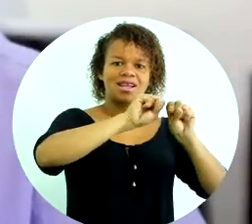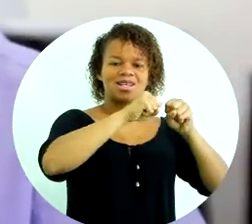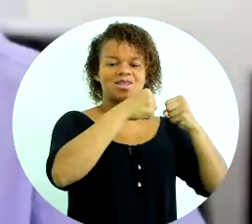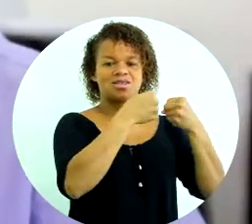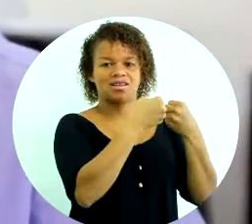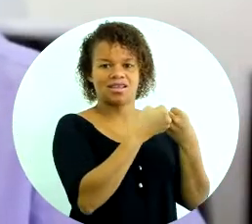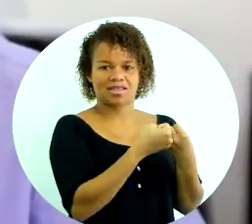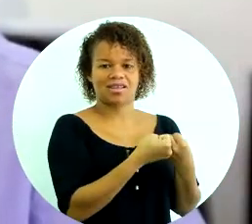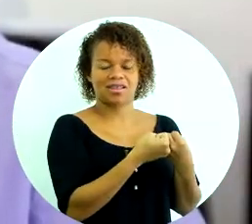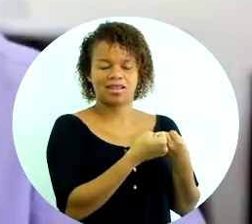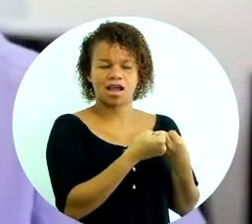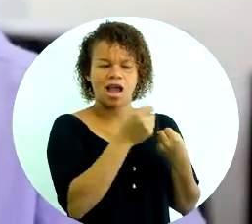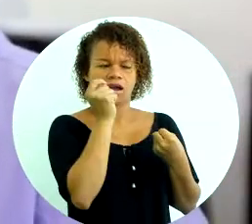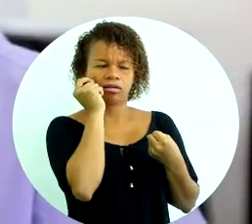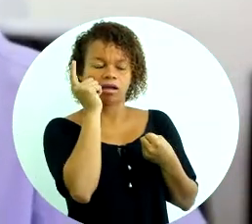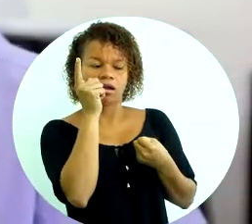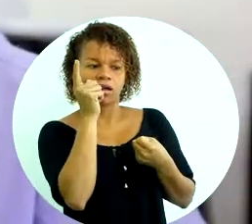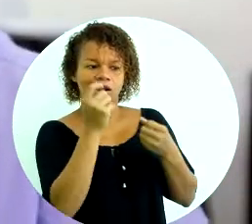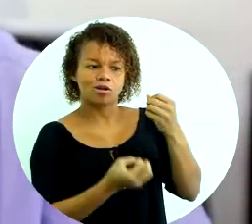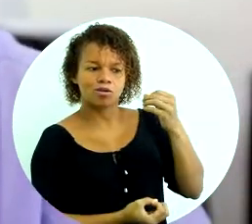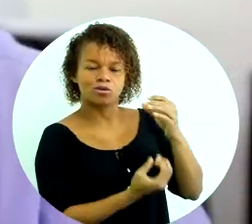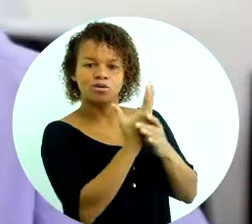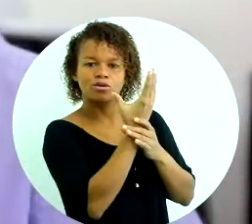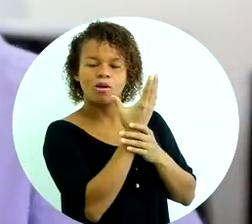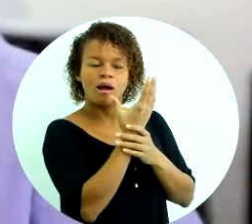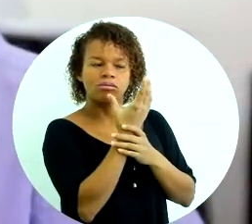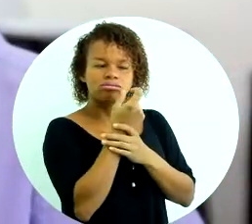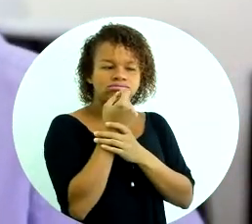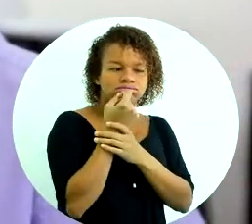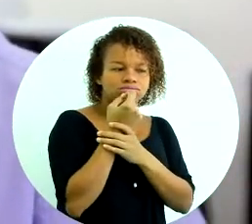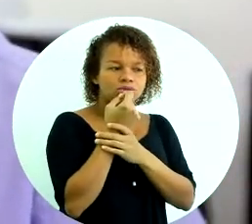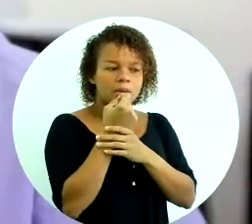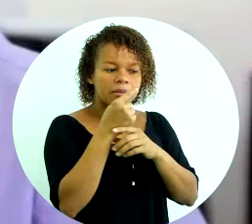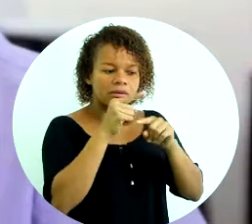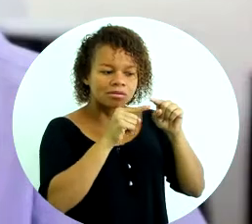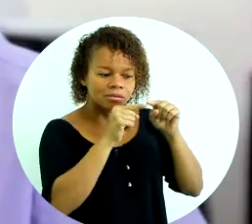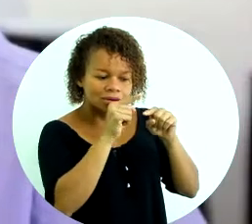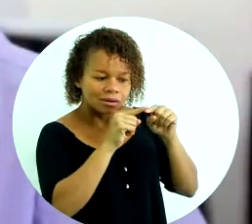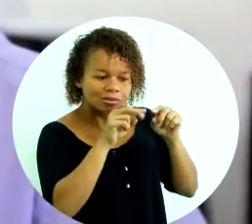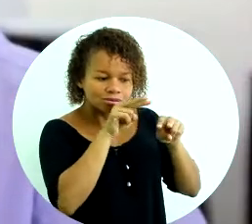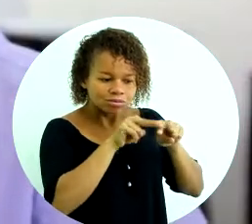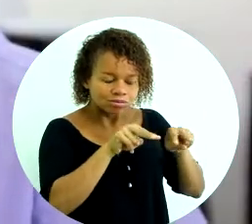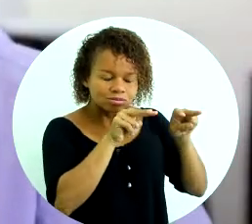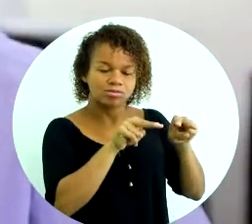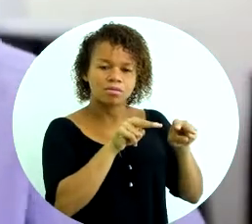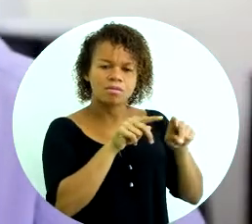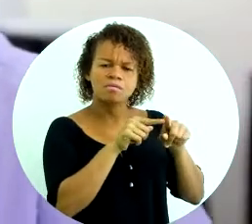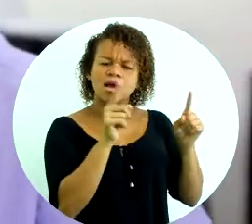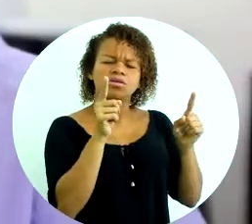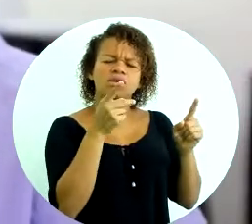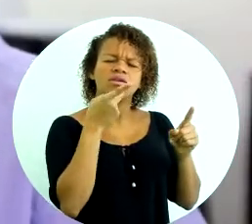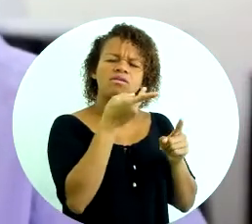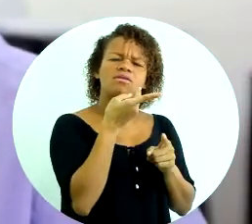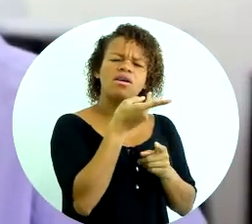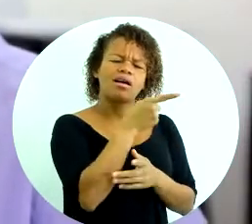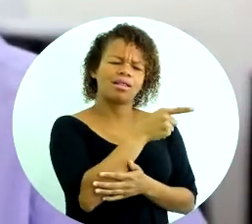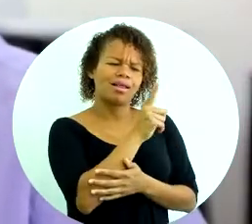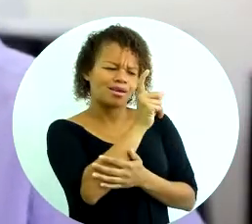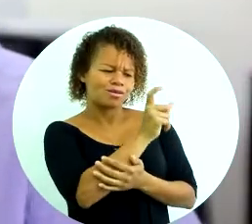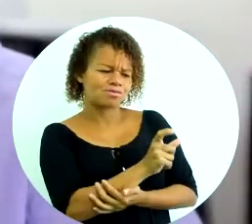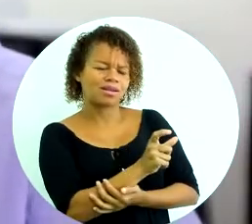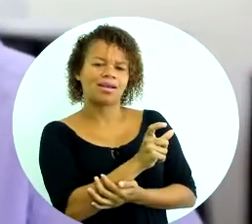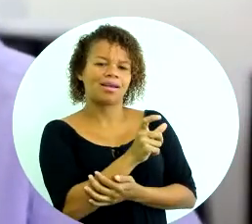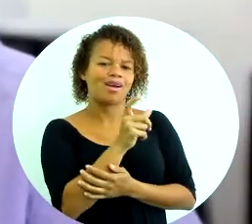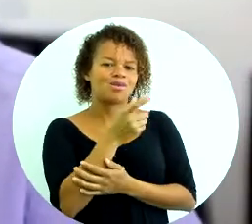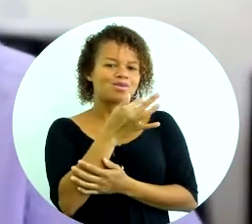transformação da sociedade burguesa. Daí, ele constrói sua teoria do materialismo dialético. Mas o que fala o